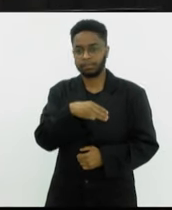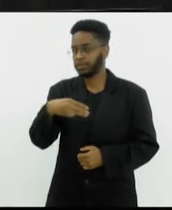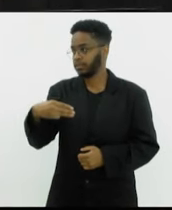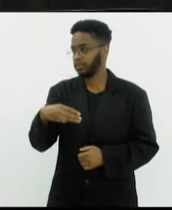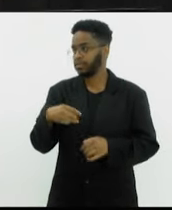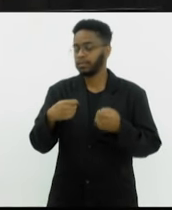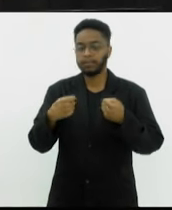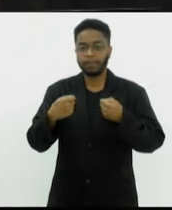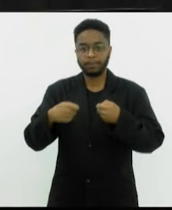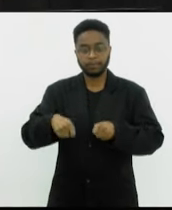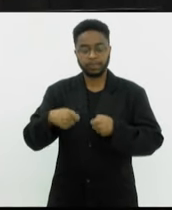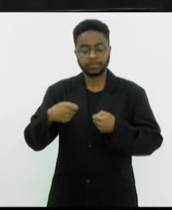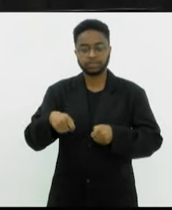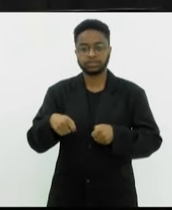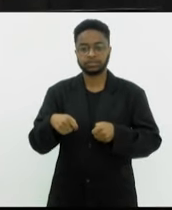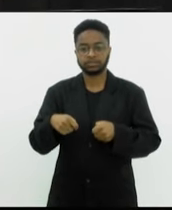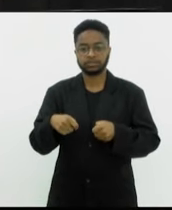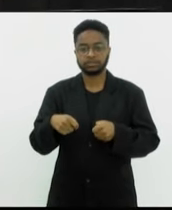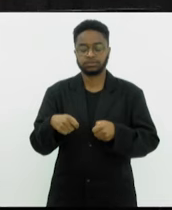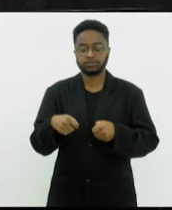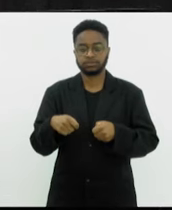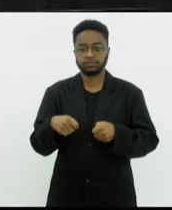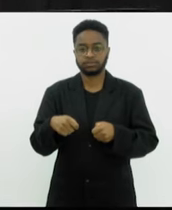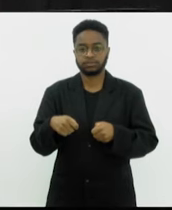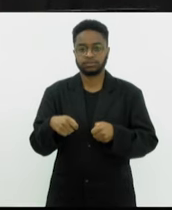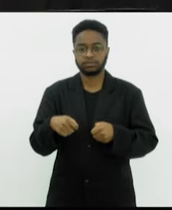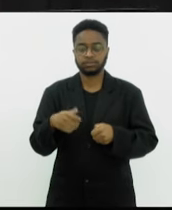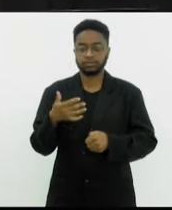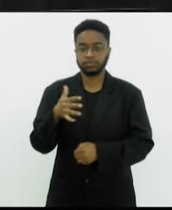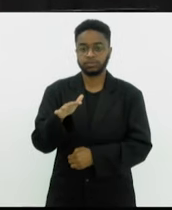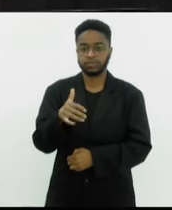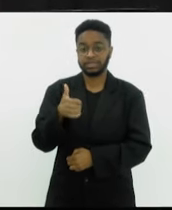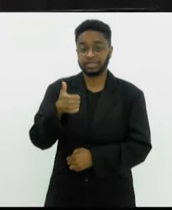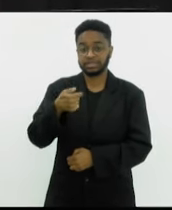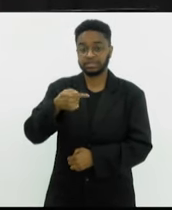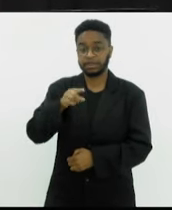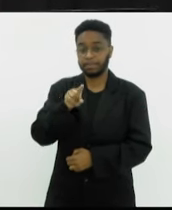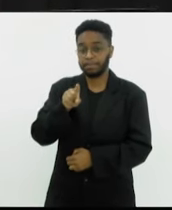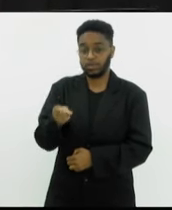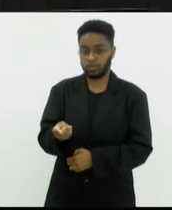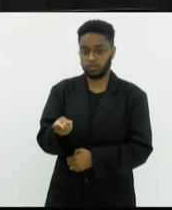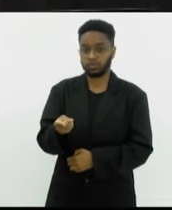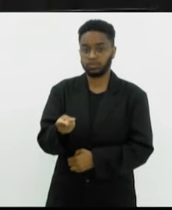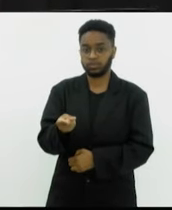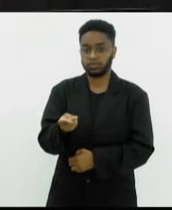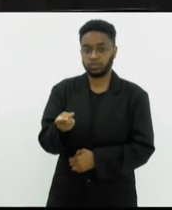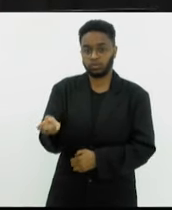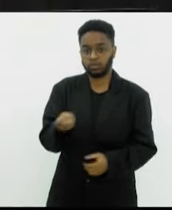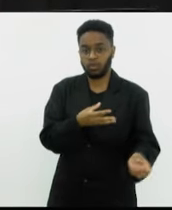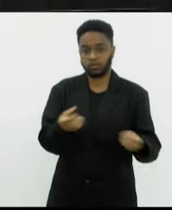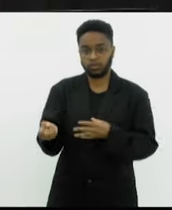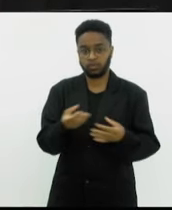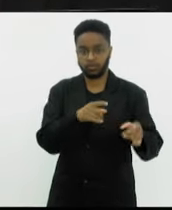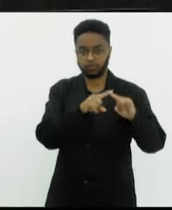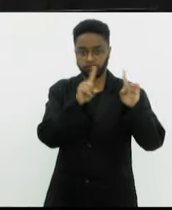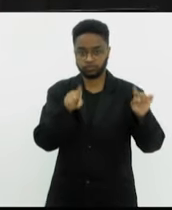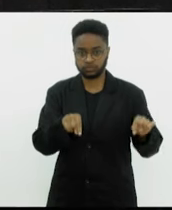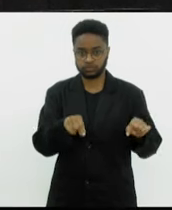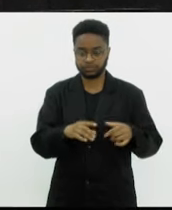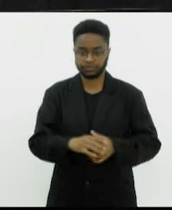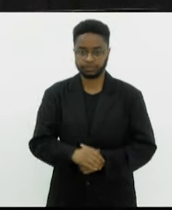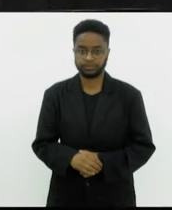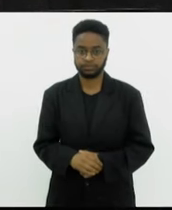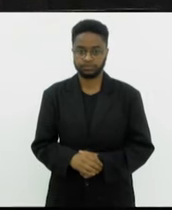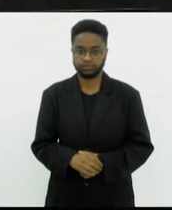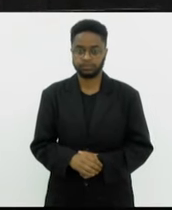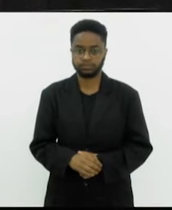precisaria, pelo menos, de 17 mil novos quadros.